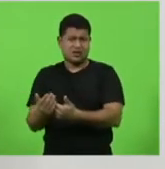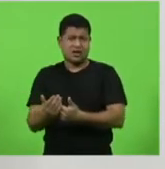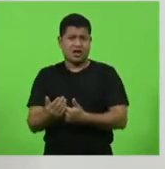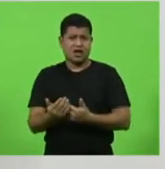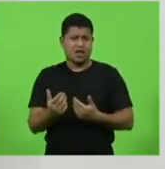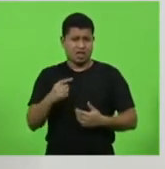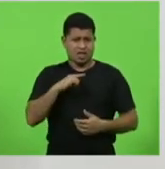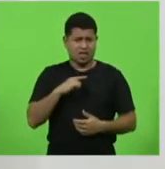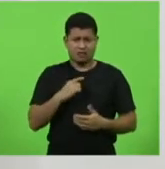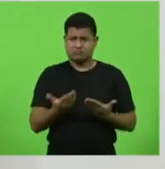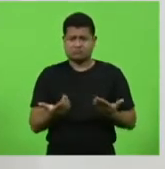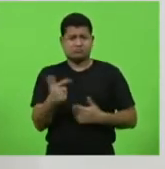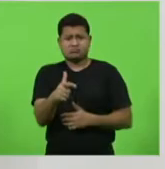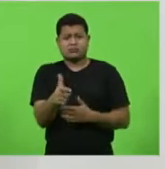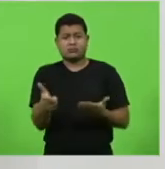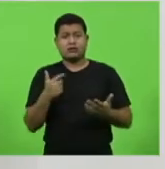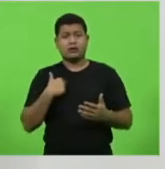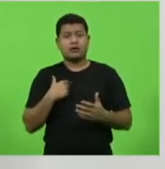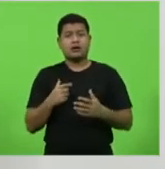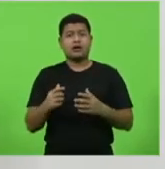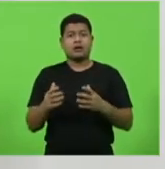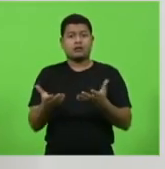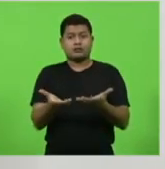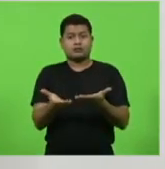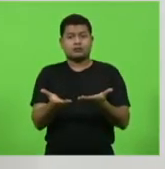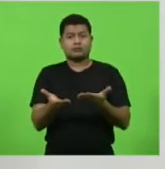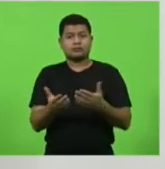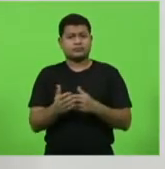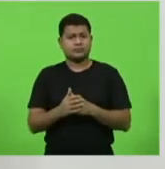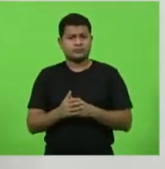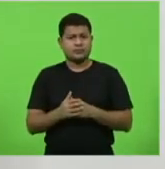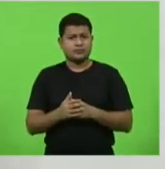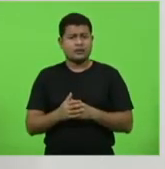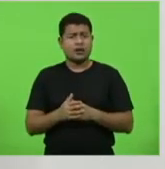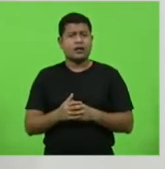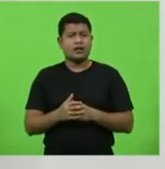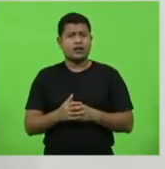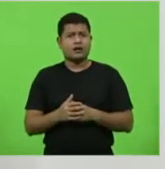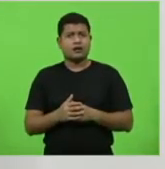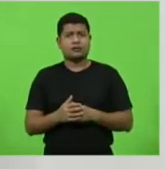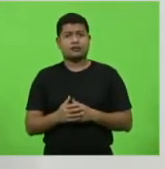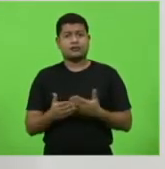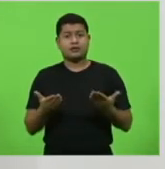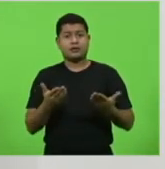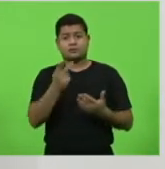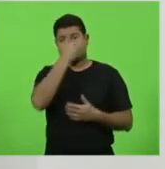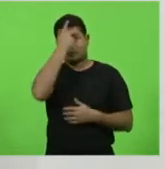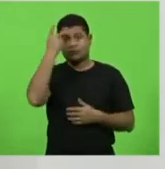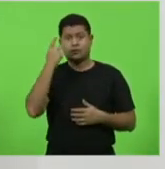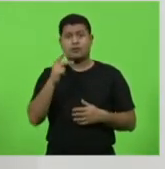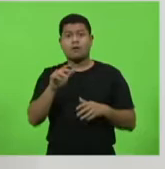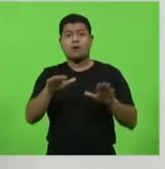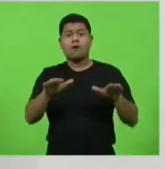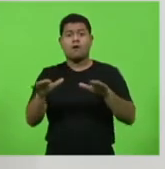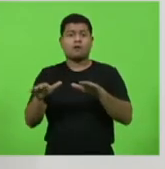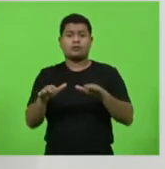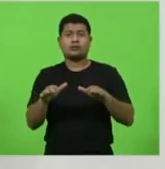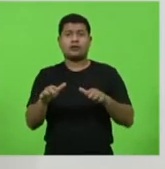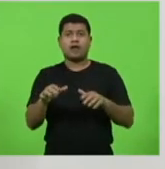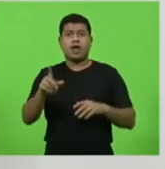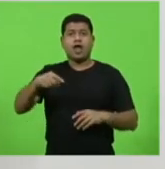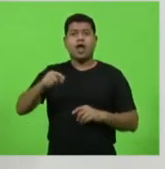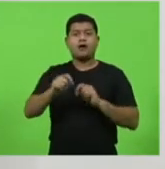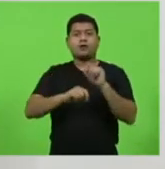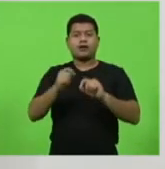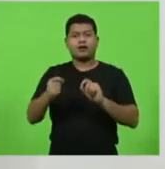colocar a imagem dos cristãos naquela condição, levando... E é o seguinte, isto é uma